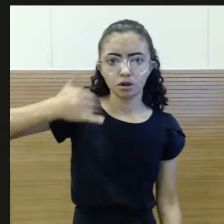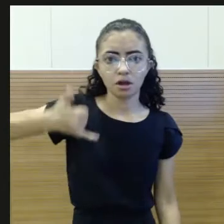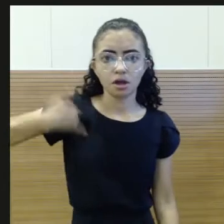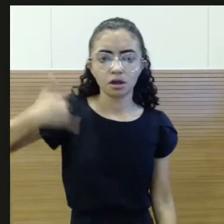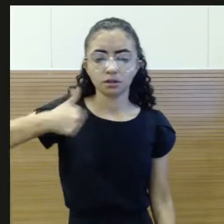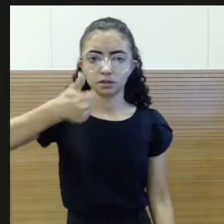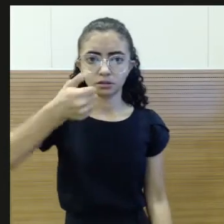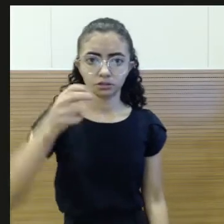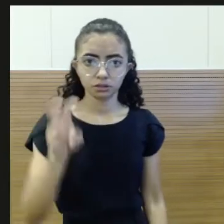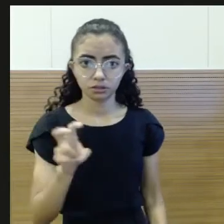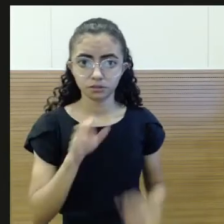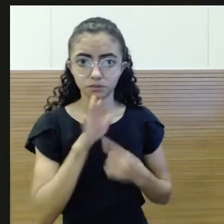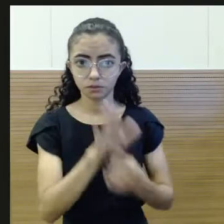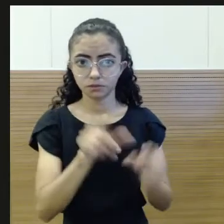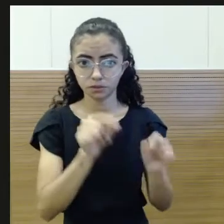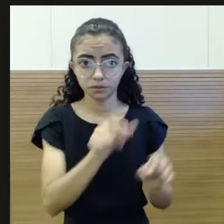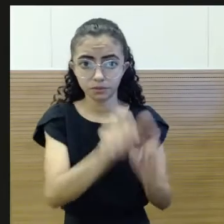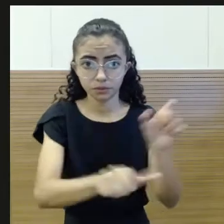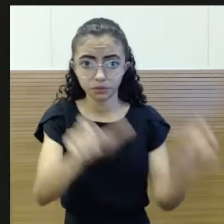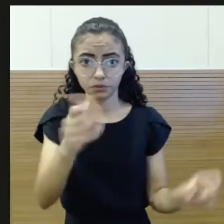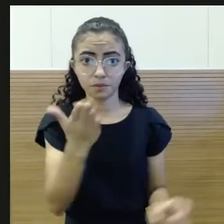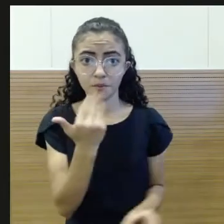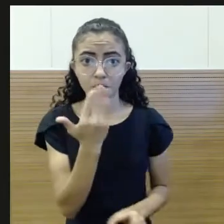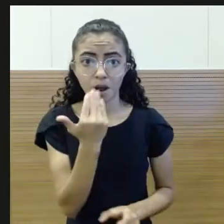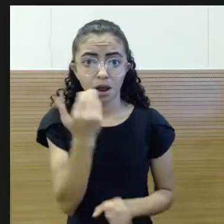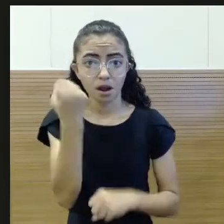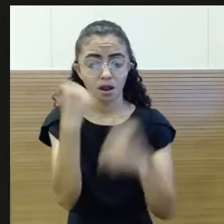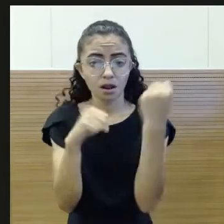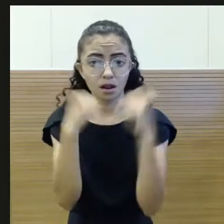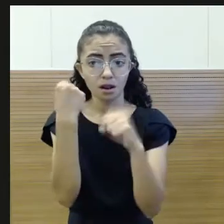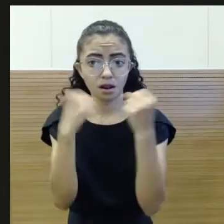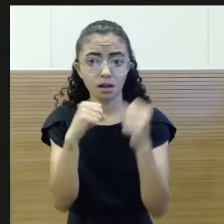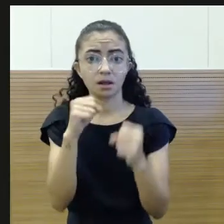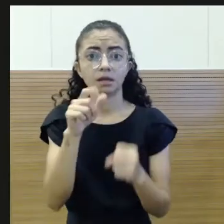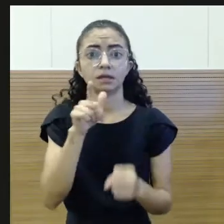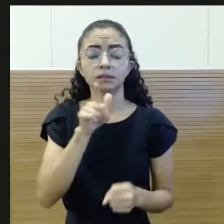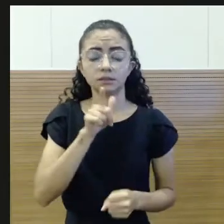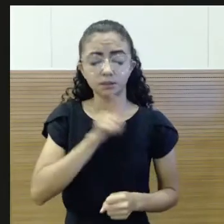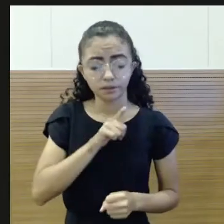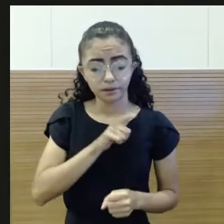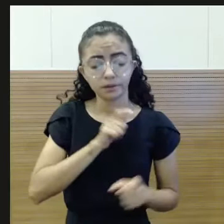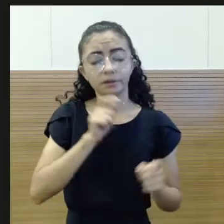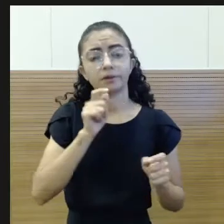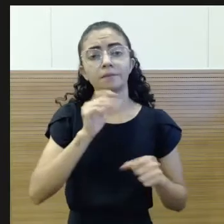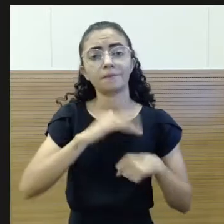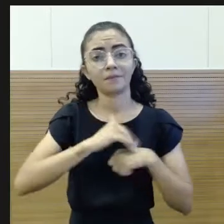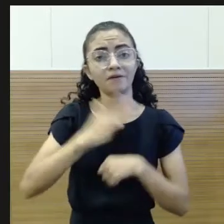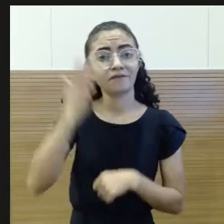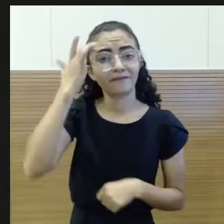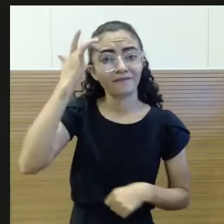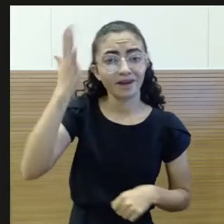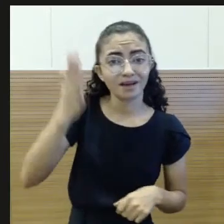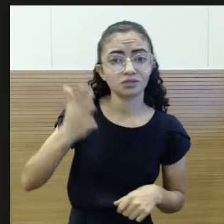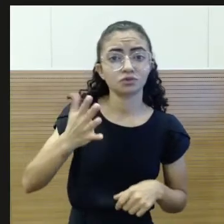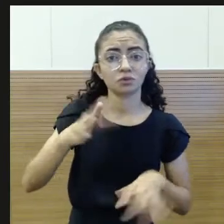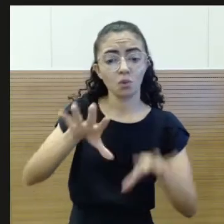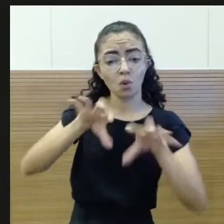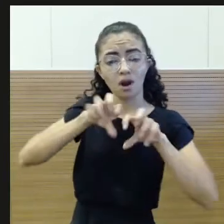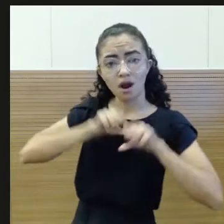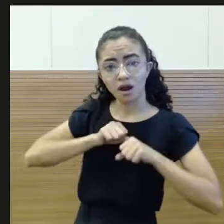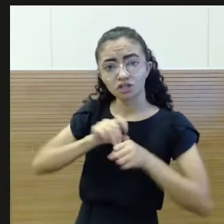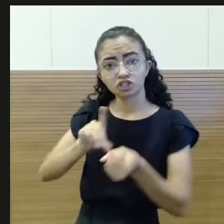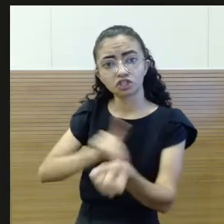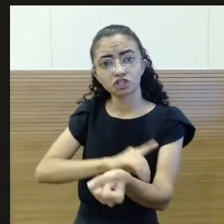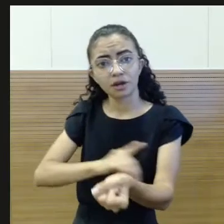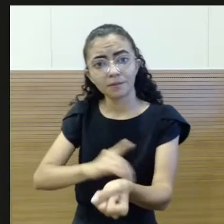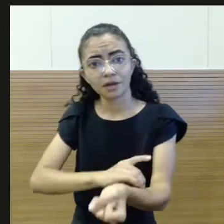as pessoas que consomem mais alimentos ultraprocessados têm um maior risco de obesidade, de hipertensão, de diabetes, de